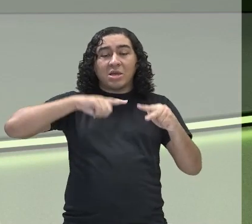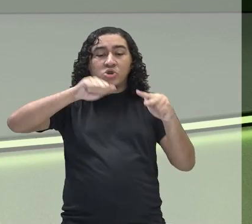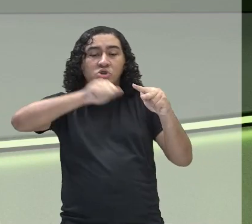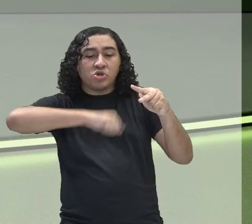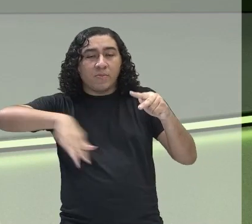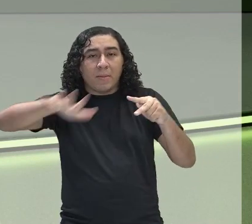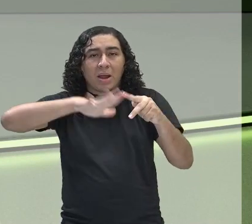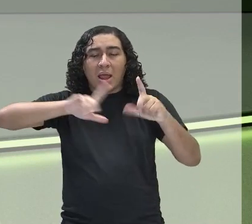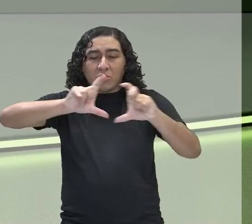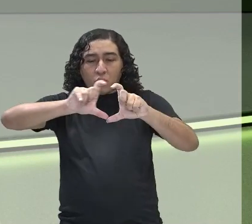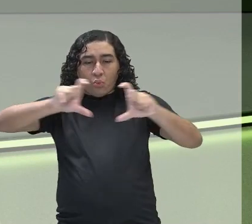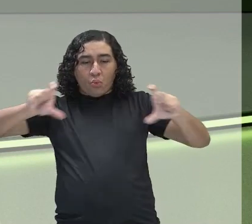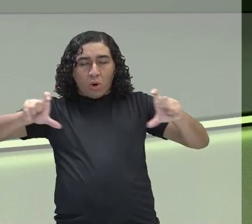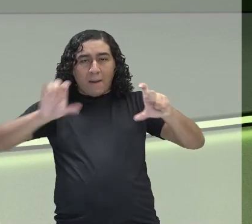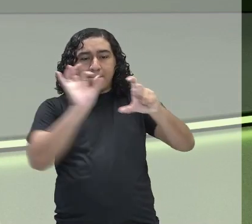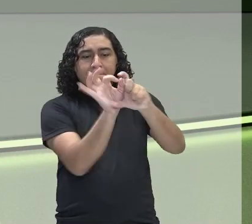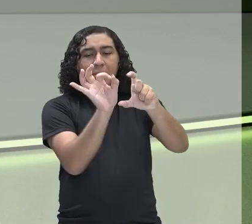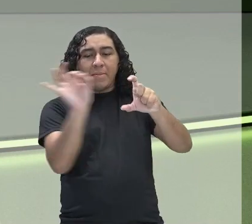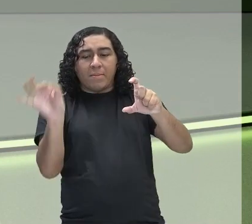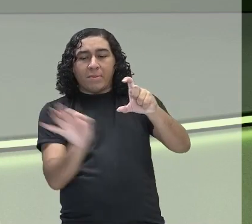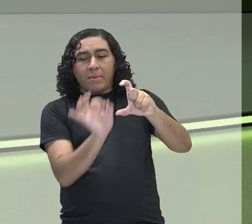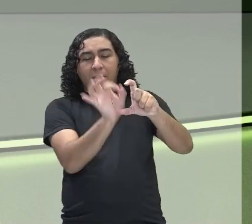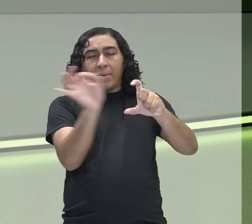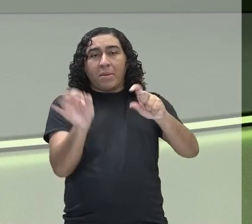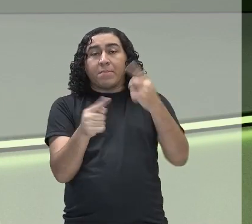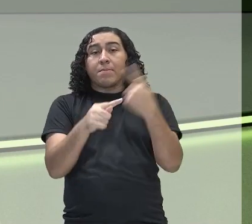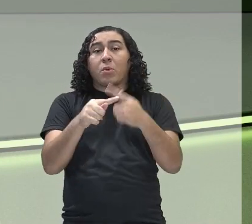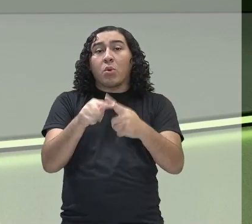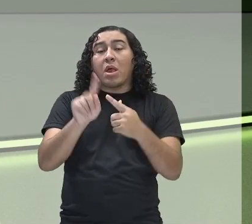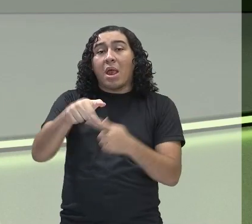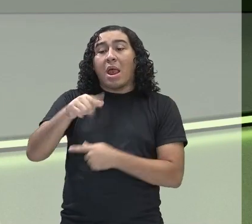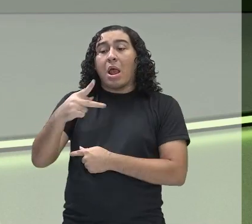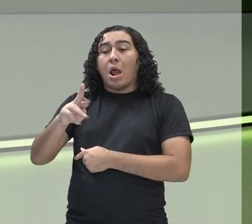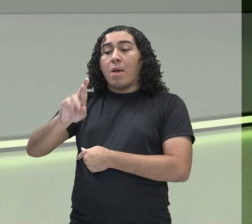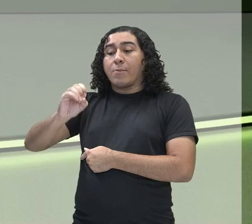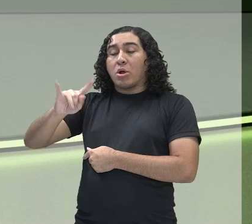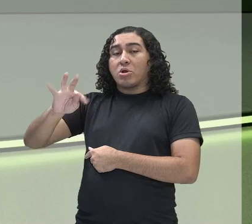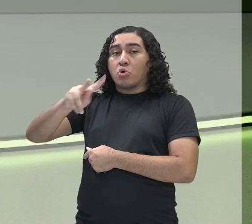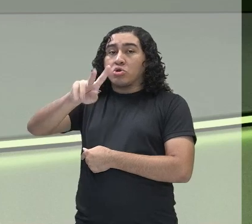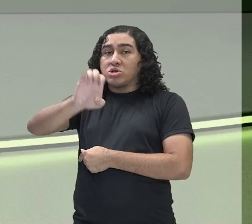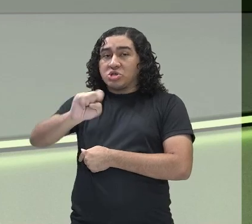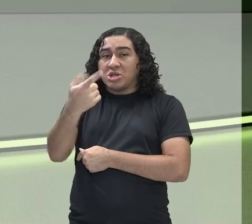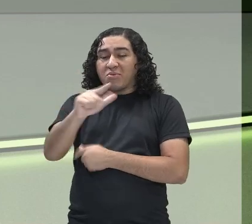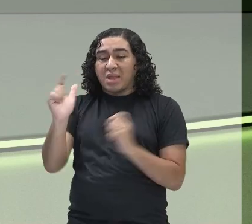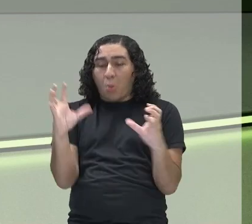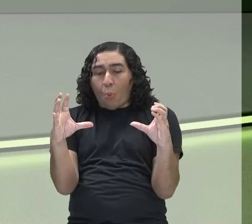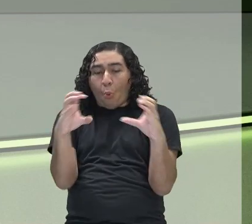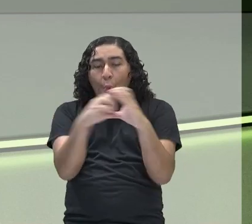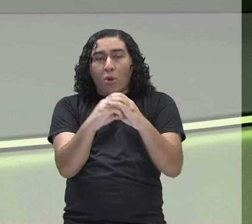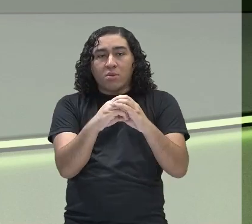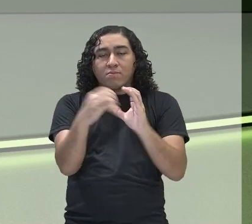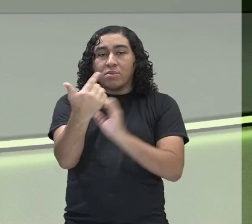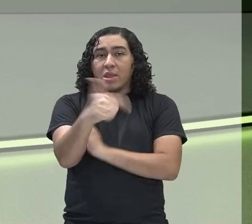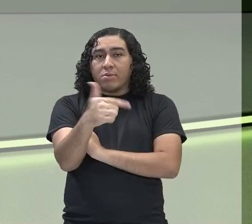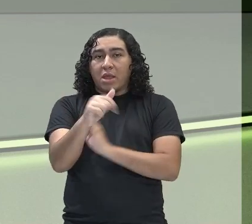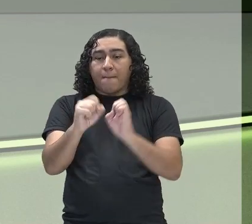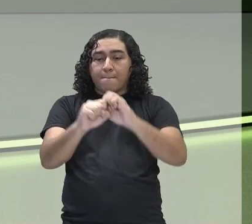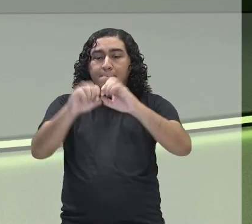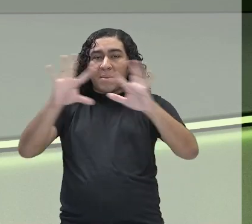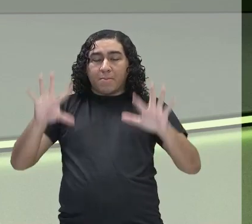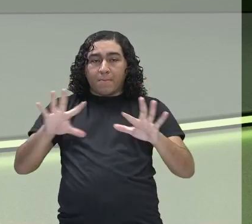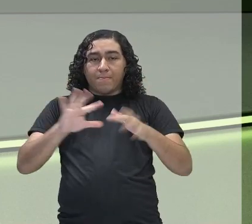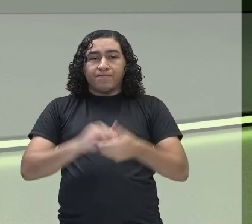citoplasma porque as bactérias são seres procariontes tá então aqui a gente tem a identificação dessas